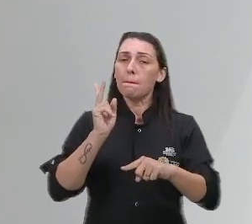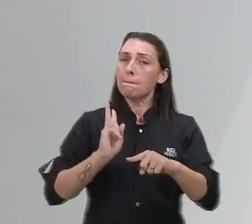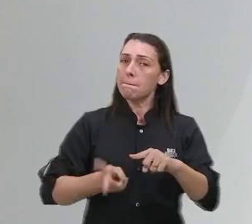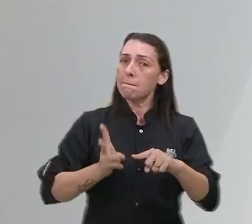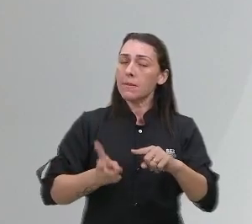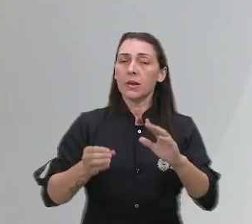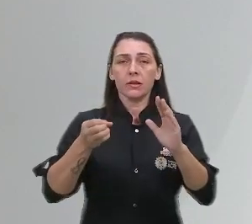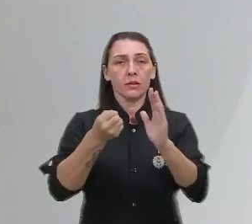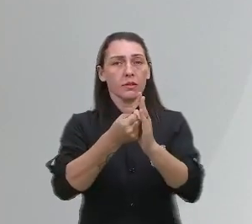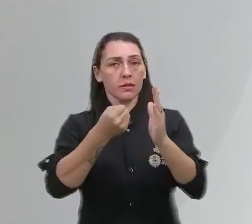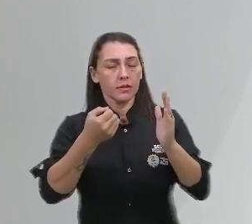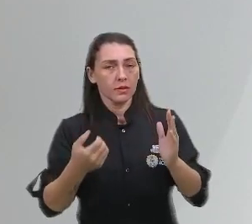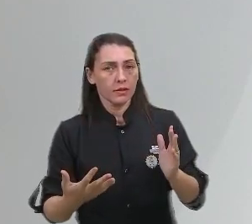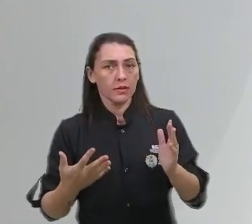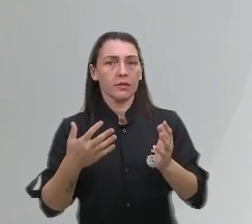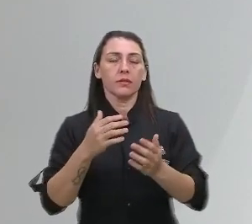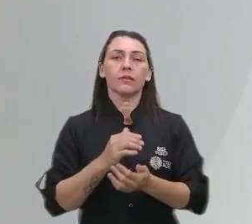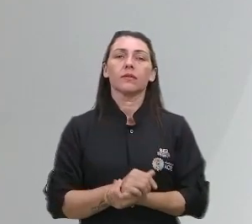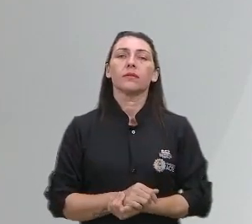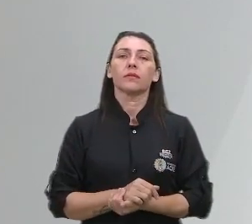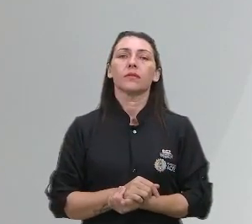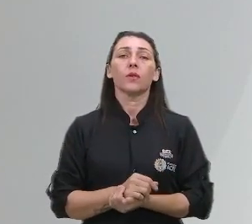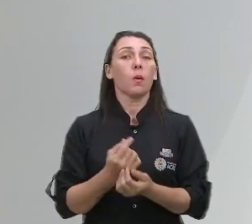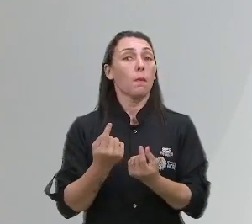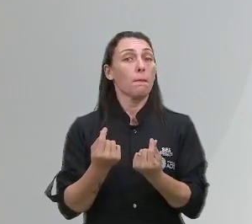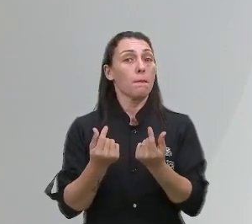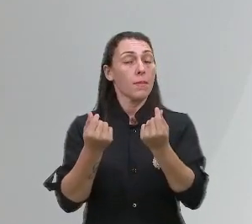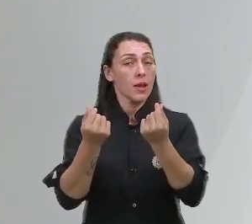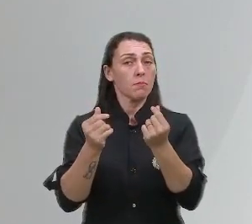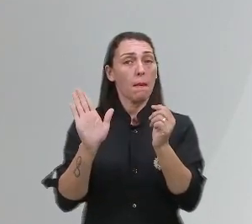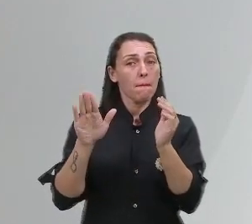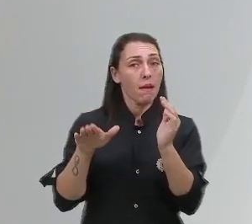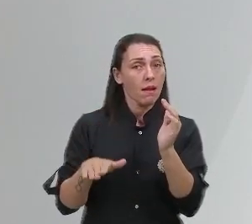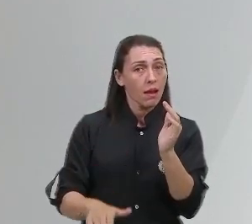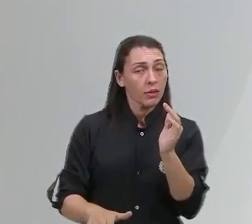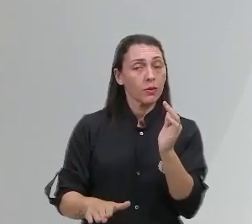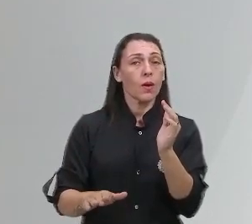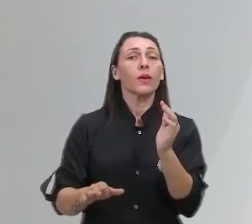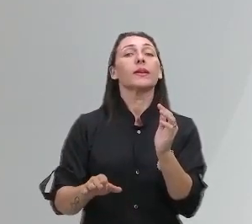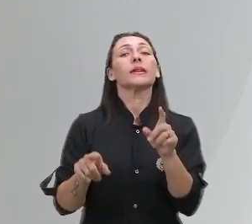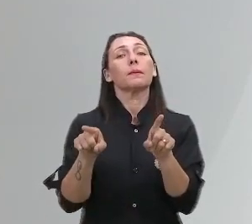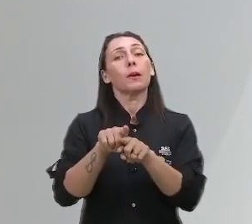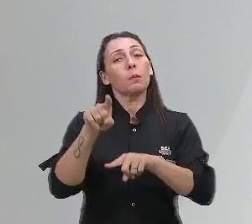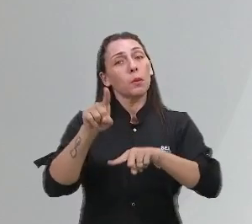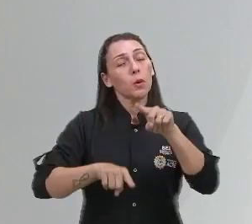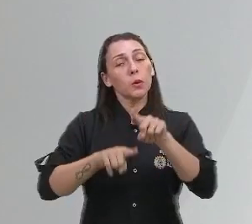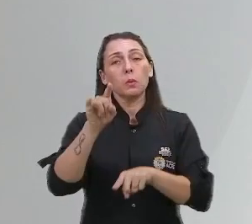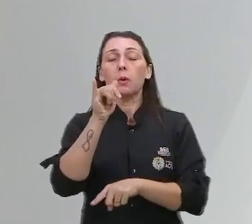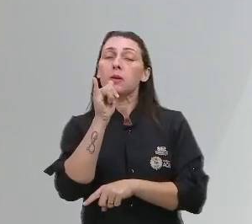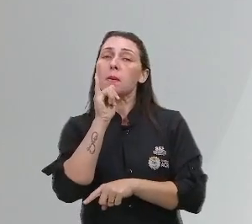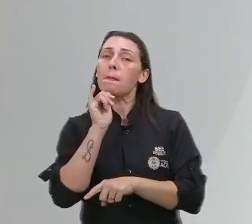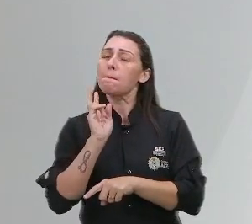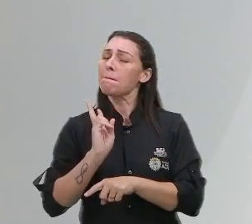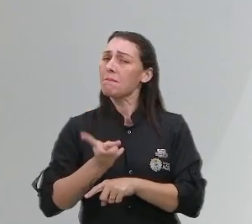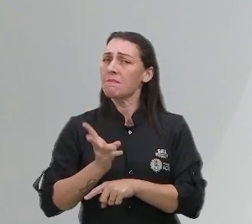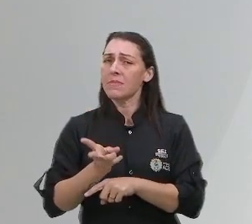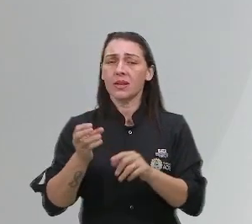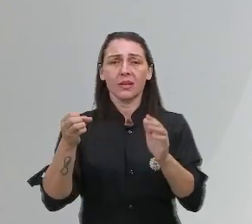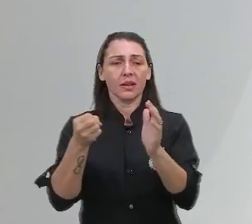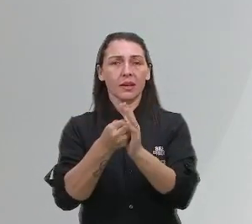mesmas características em um preço mais barato e um produto, por exemplo, com as